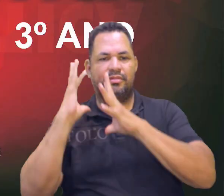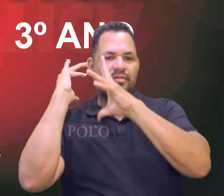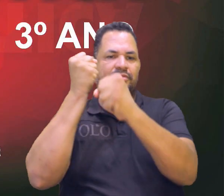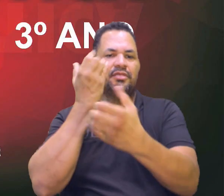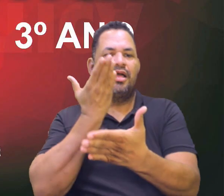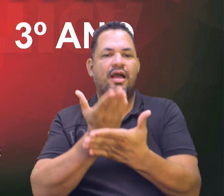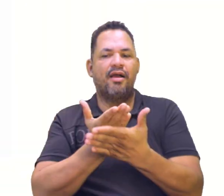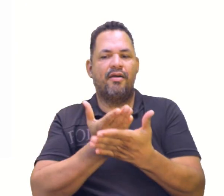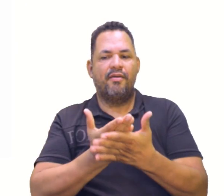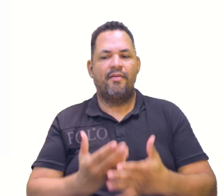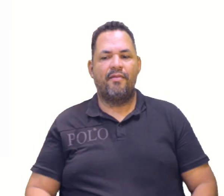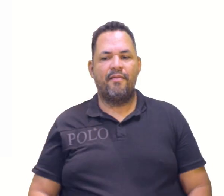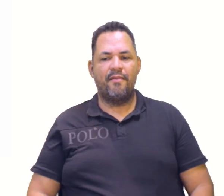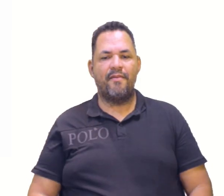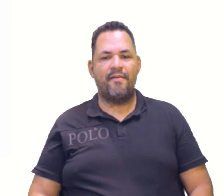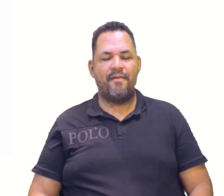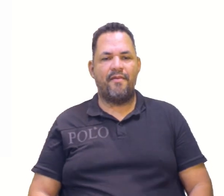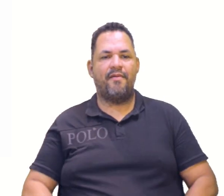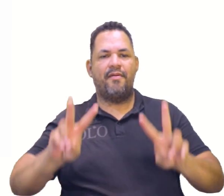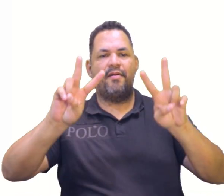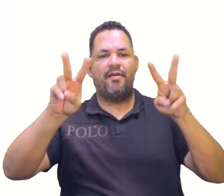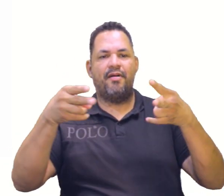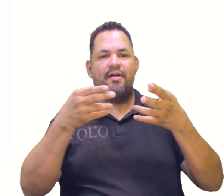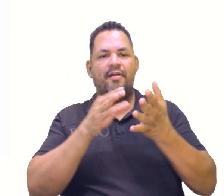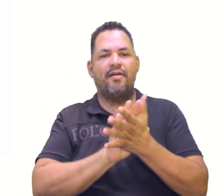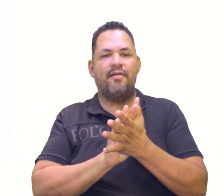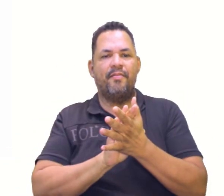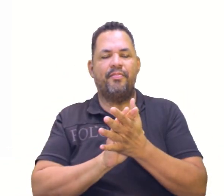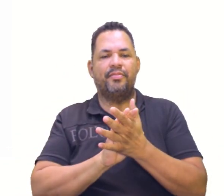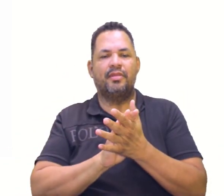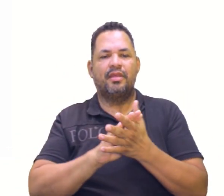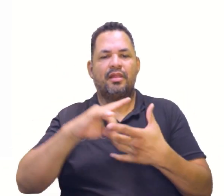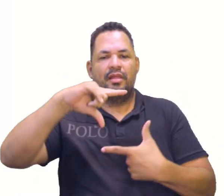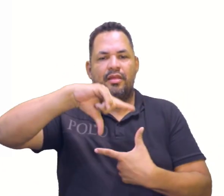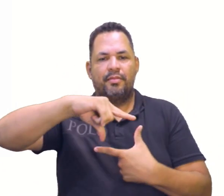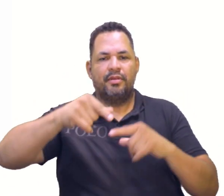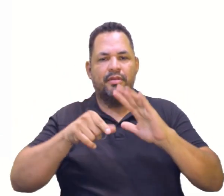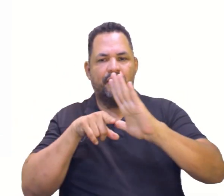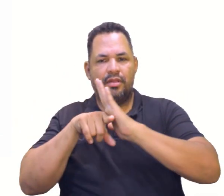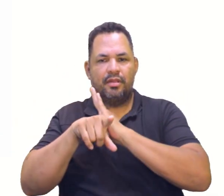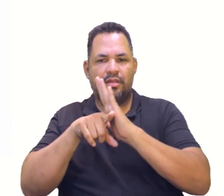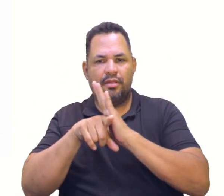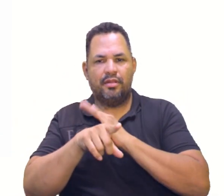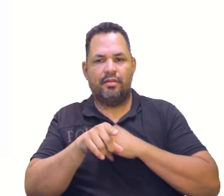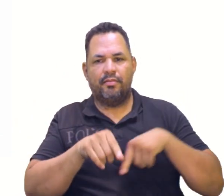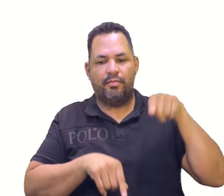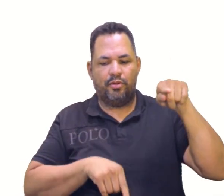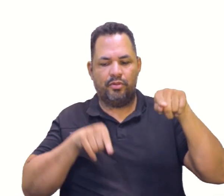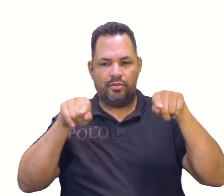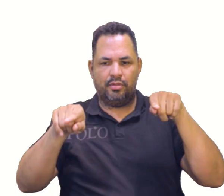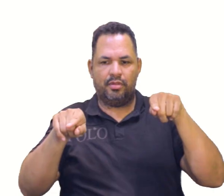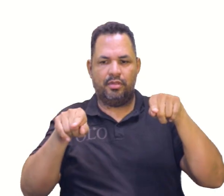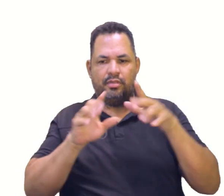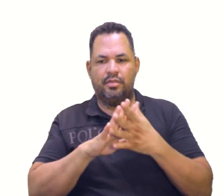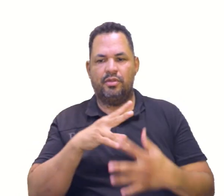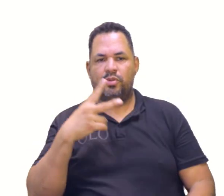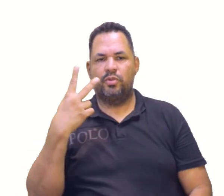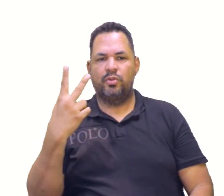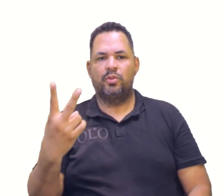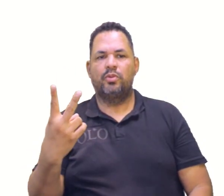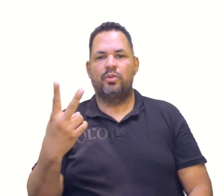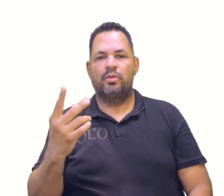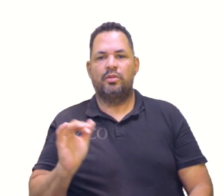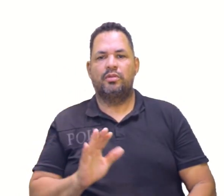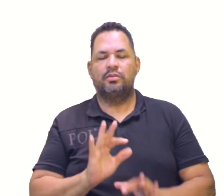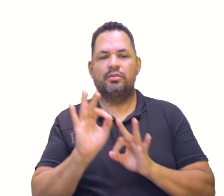nossa aula. Então o assunto era geometria analítica no ponto e na reta na sua parte 2. Muito bem. E aí a gente